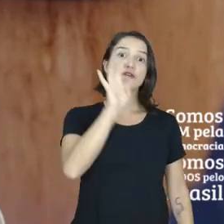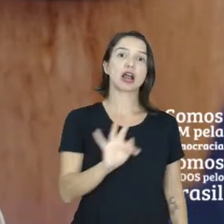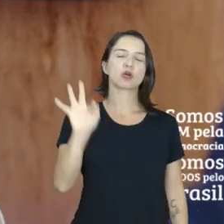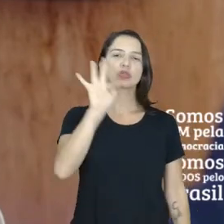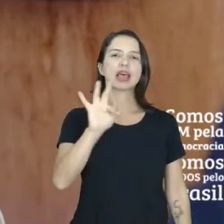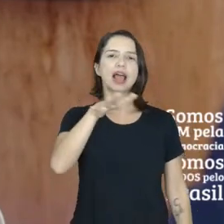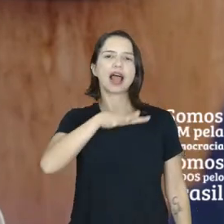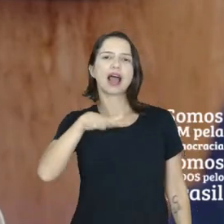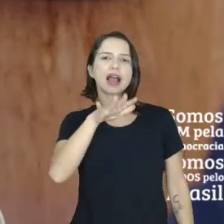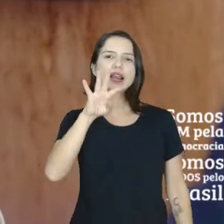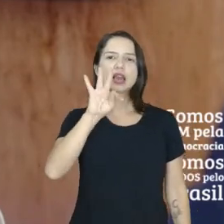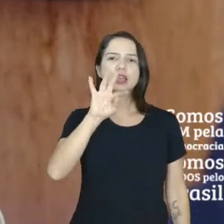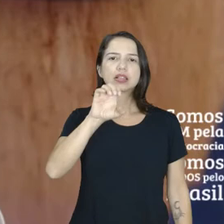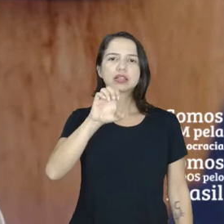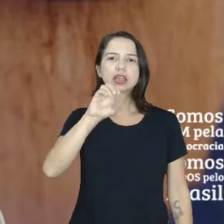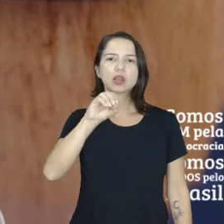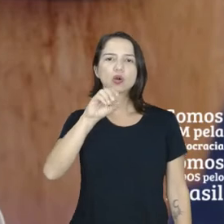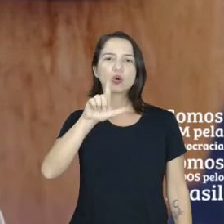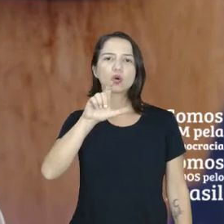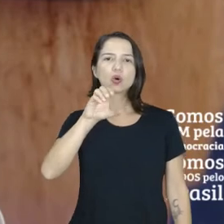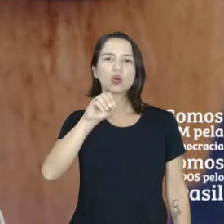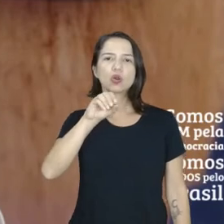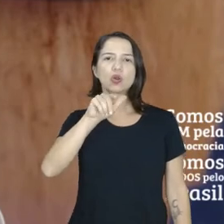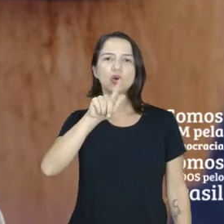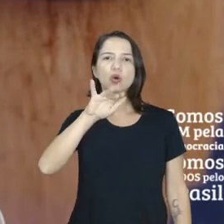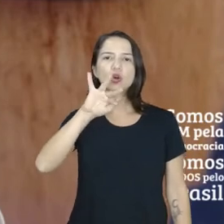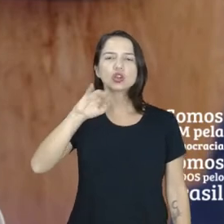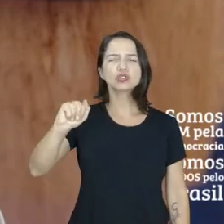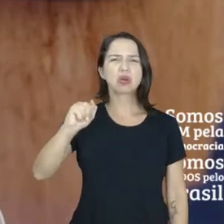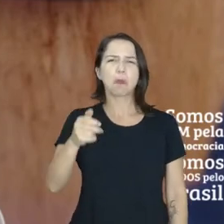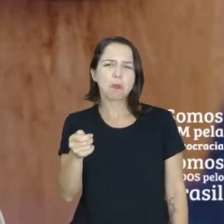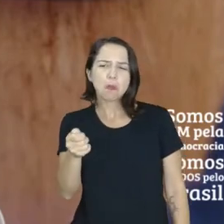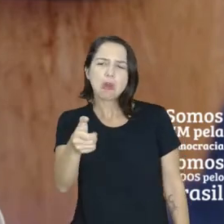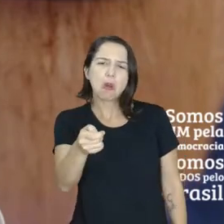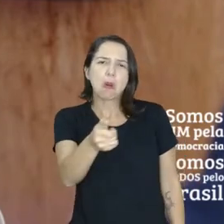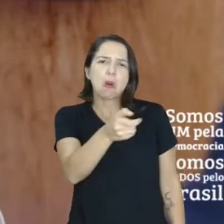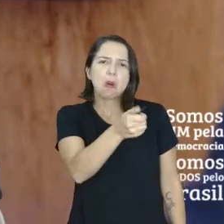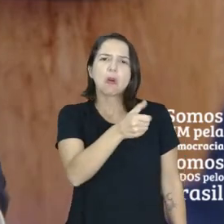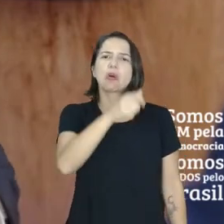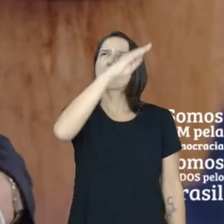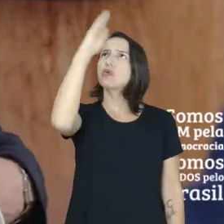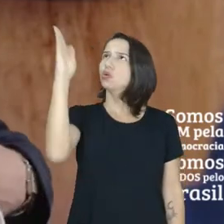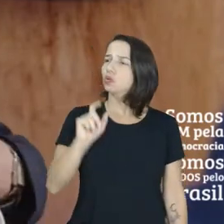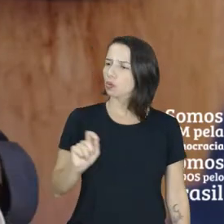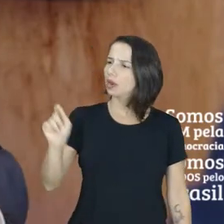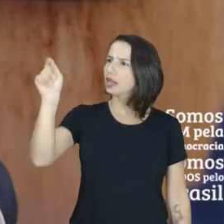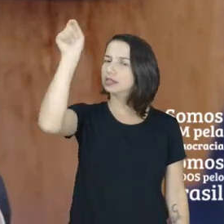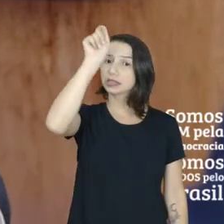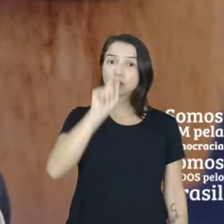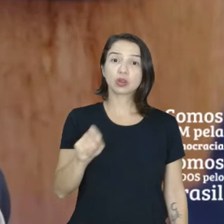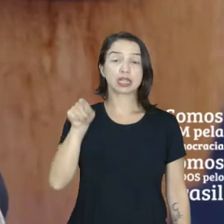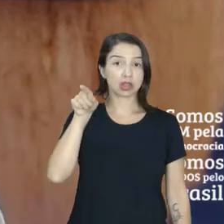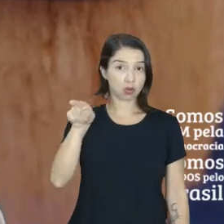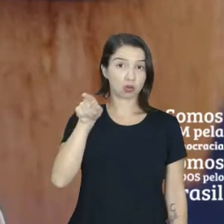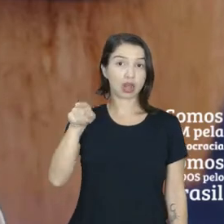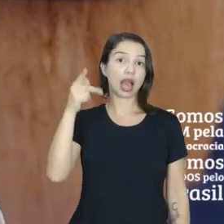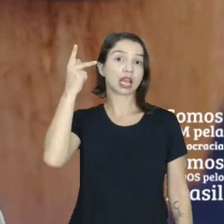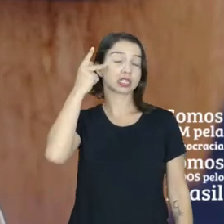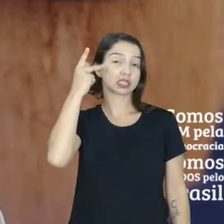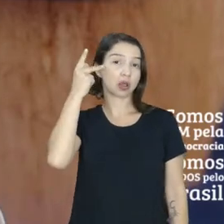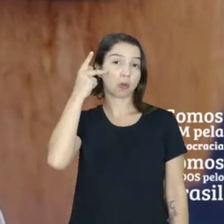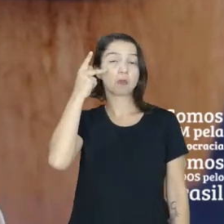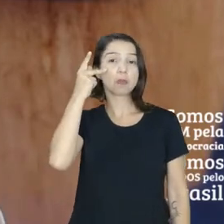Então, o IBAD em Pindamonhangaba, iam colombianos, chilenos, bolivianos, gente de toda a América Latina,